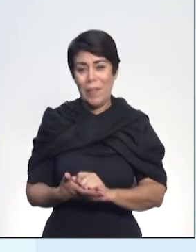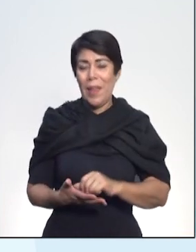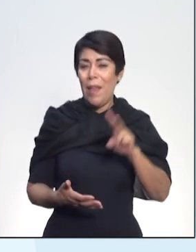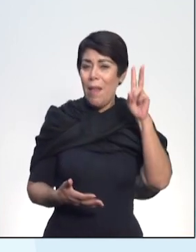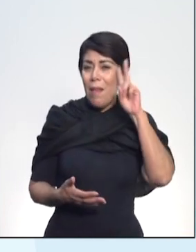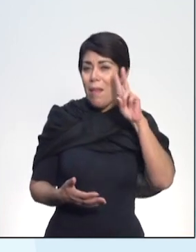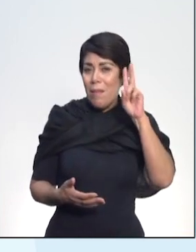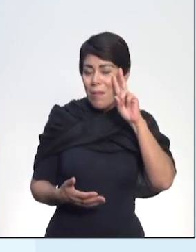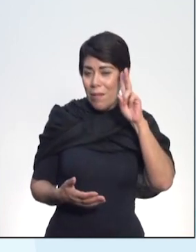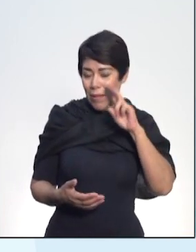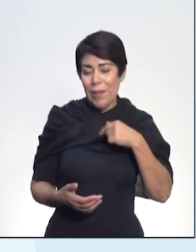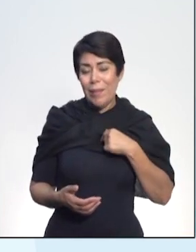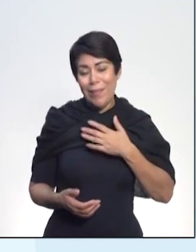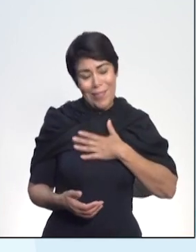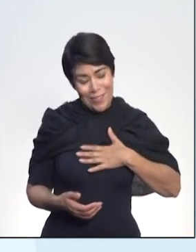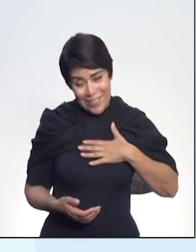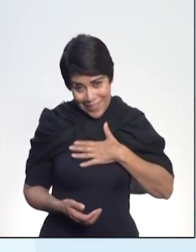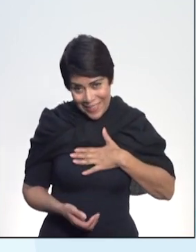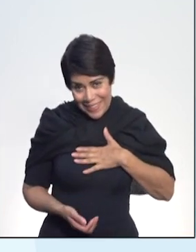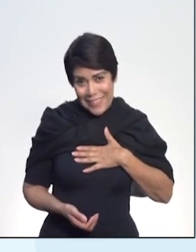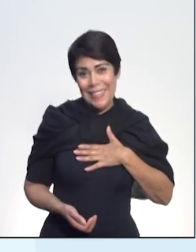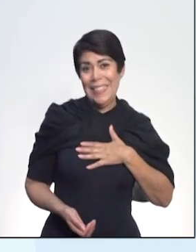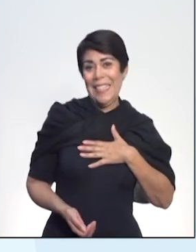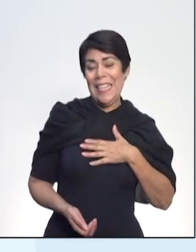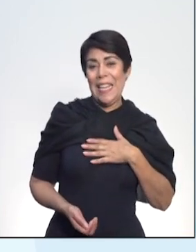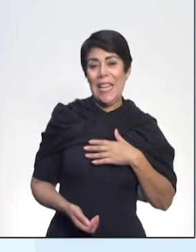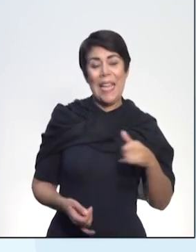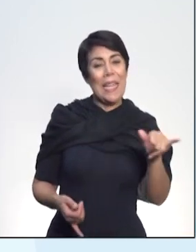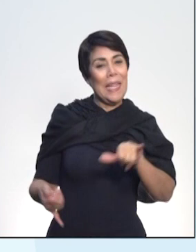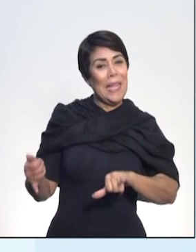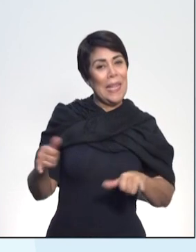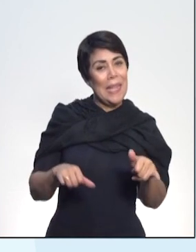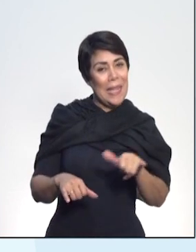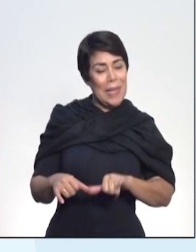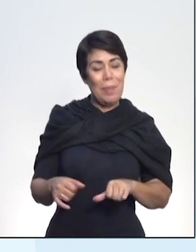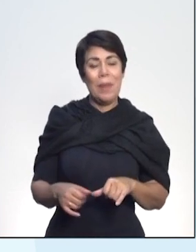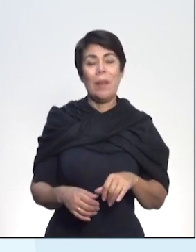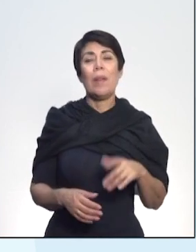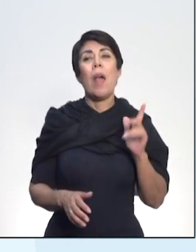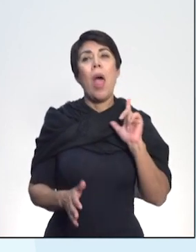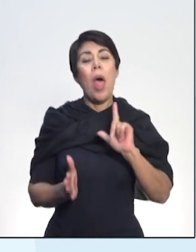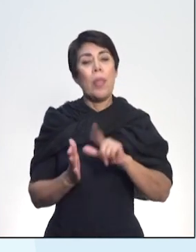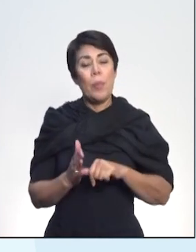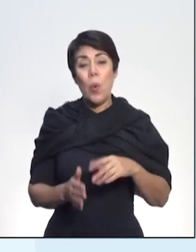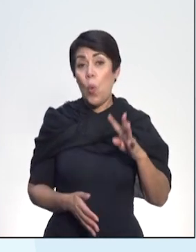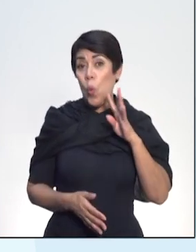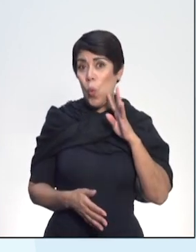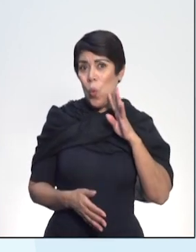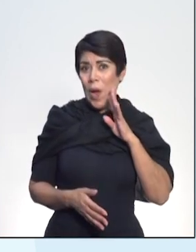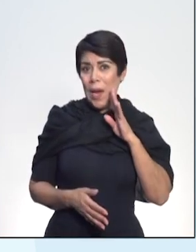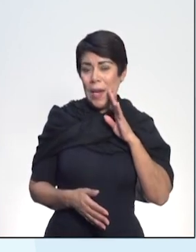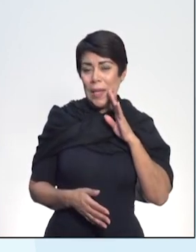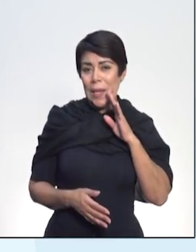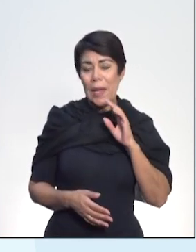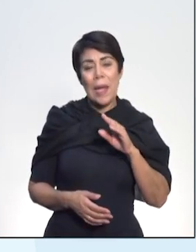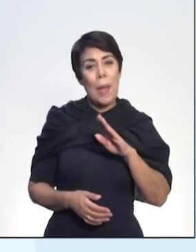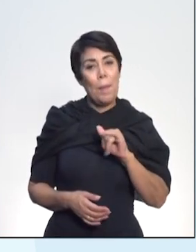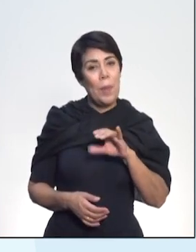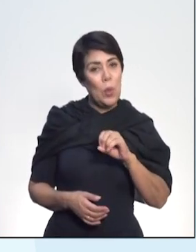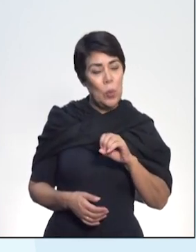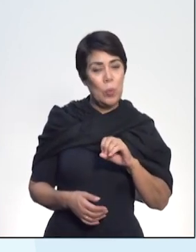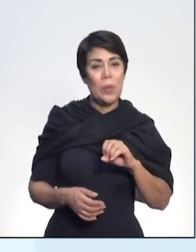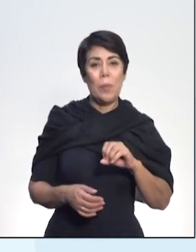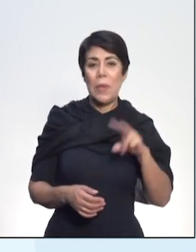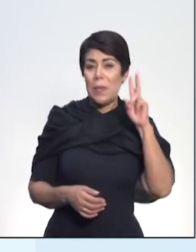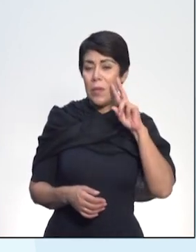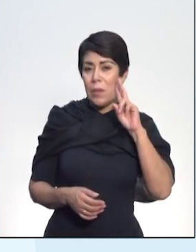história, que eu gosto muito, inclusive, e química. Quarta-feira, biologia, inglês, história.